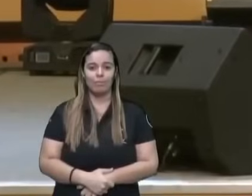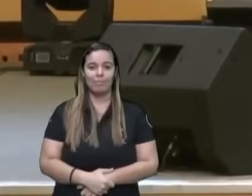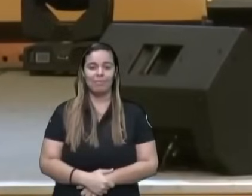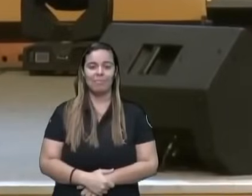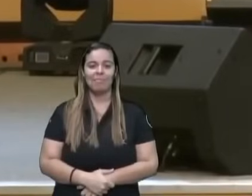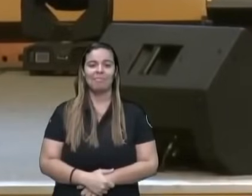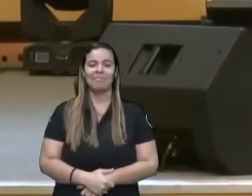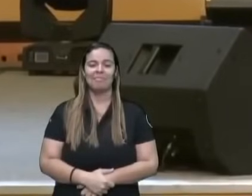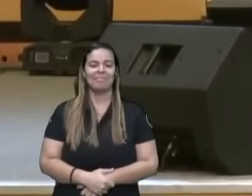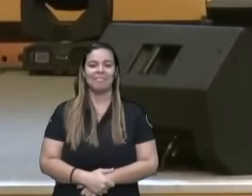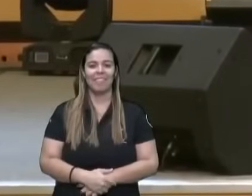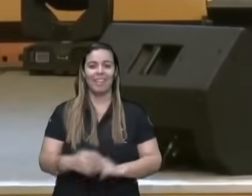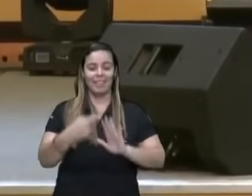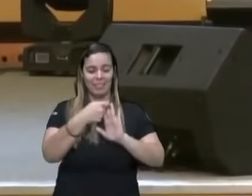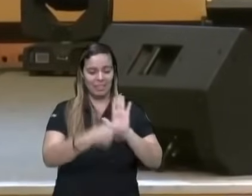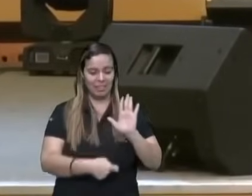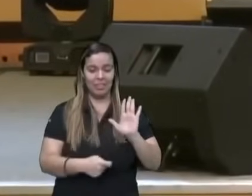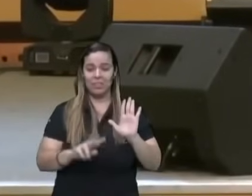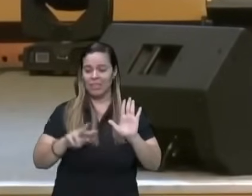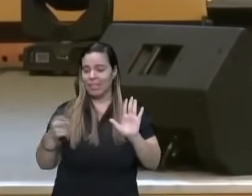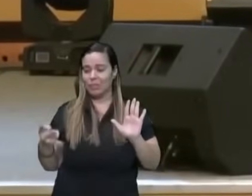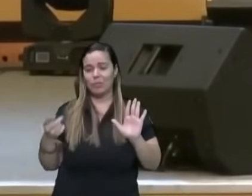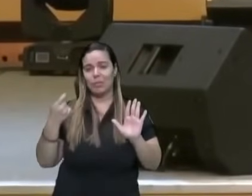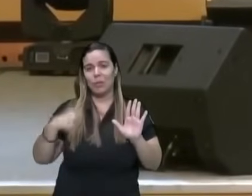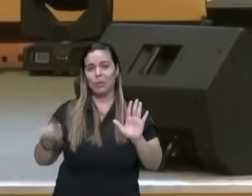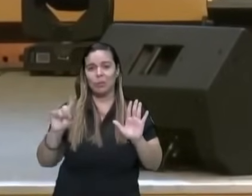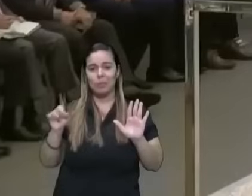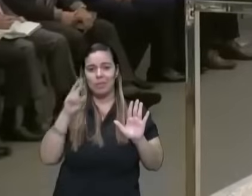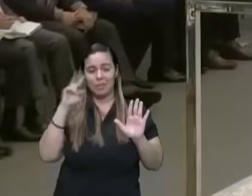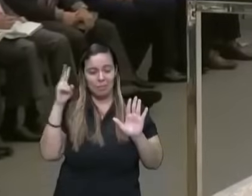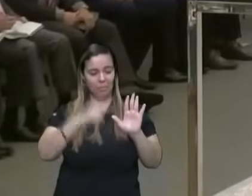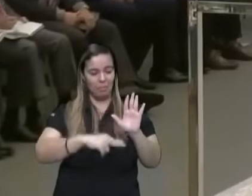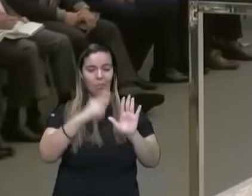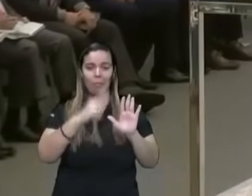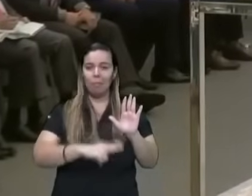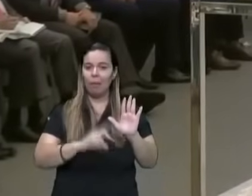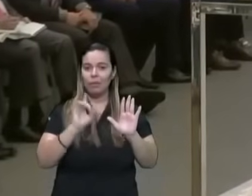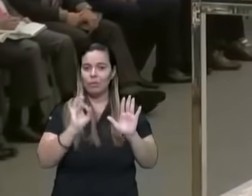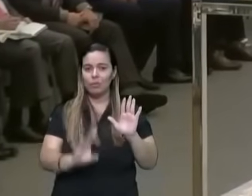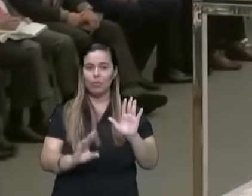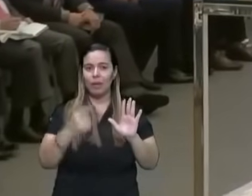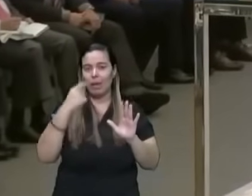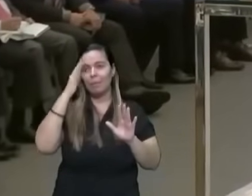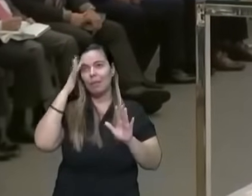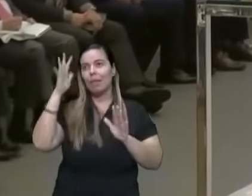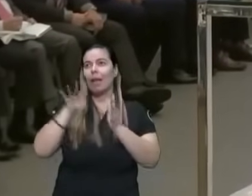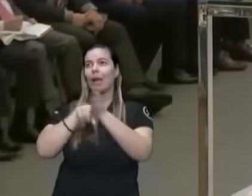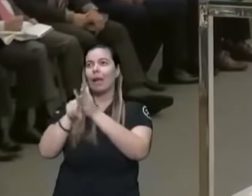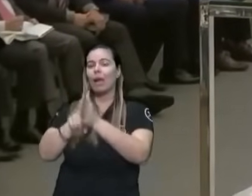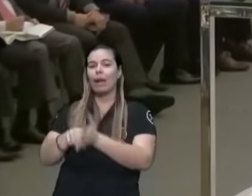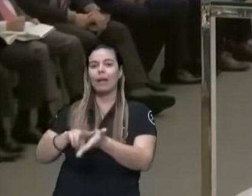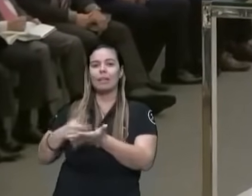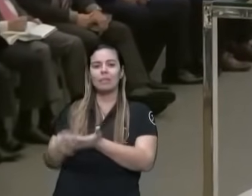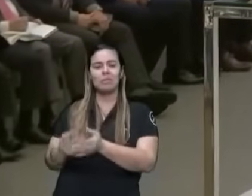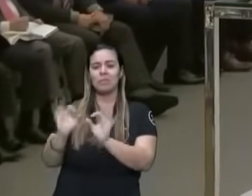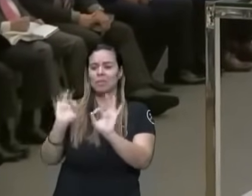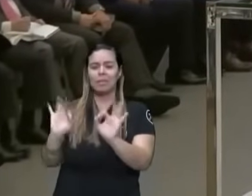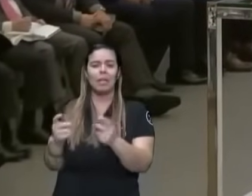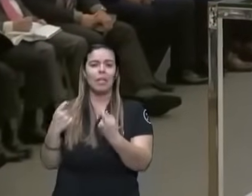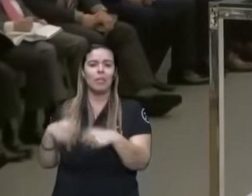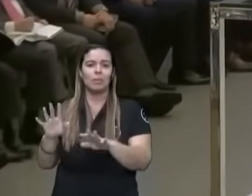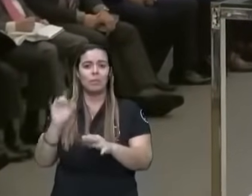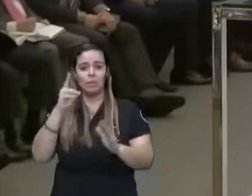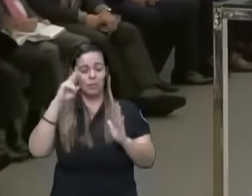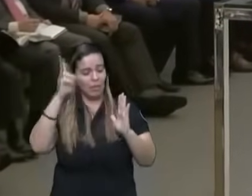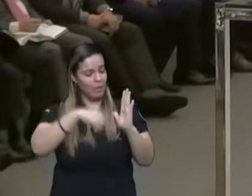Isso aqui é o texto, não precisa nem de exegese, não precisa saber nem teólogo aqui para fazer exegese do texto, que ele é tão simples que você explica, só você pegar e